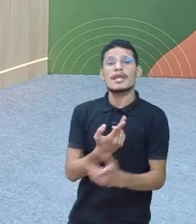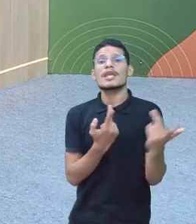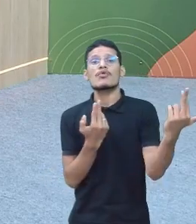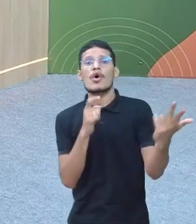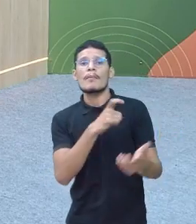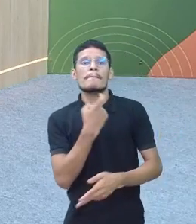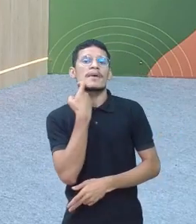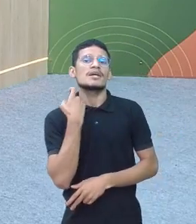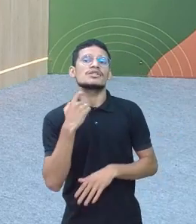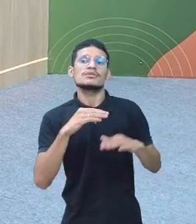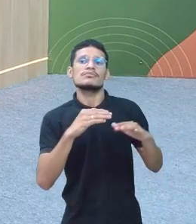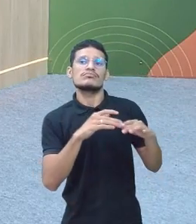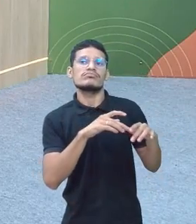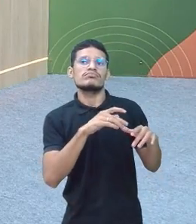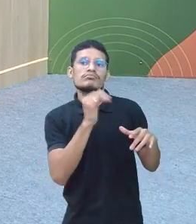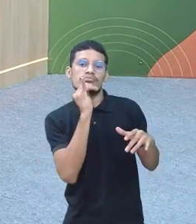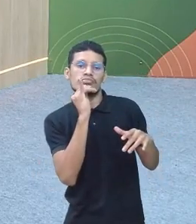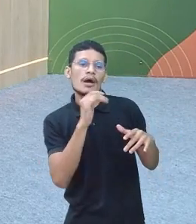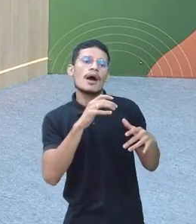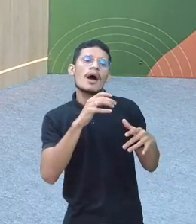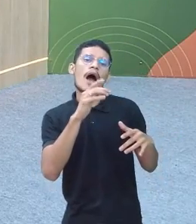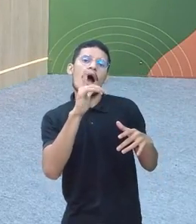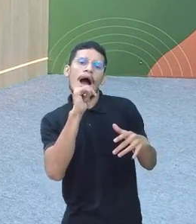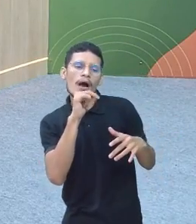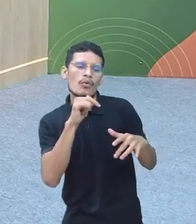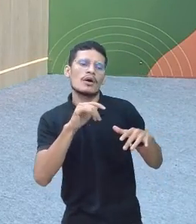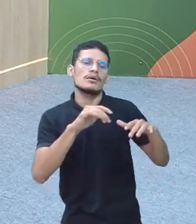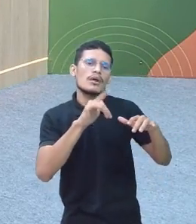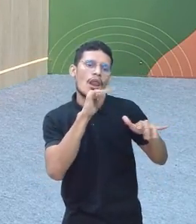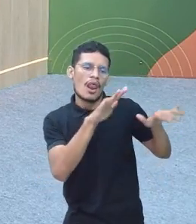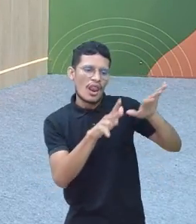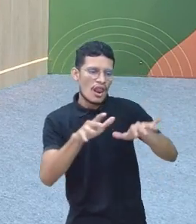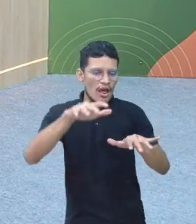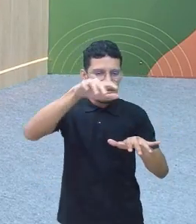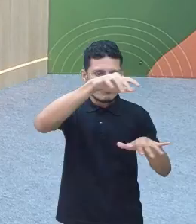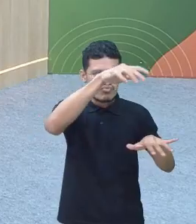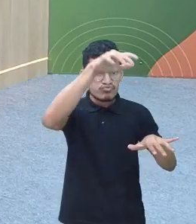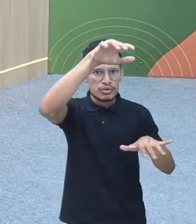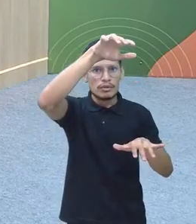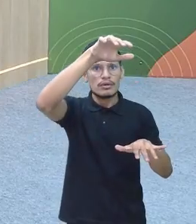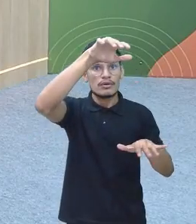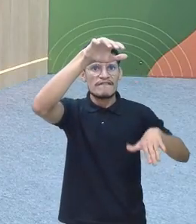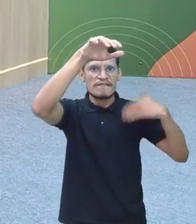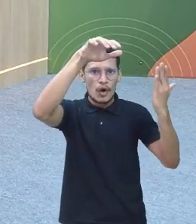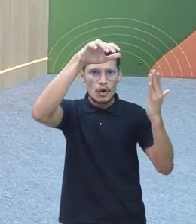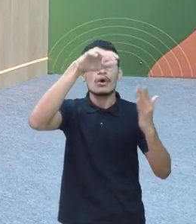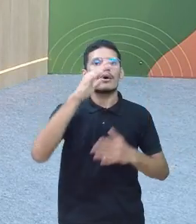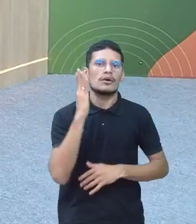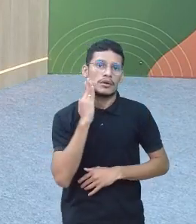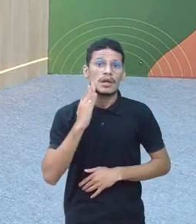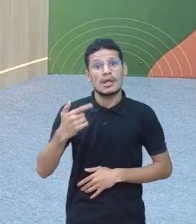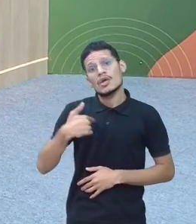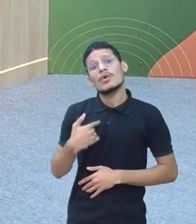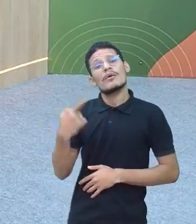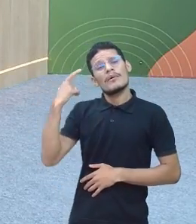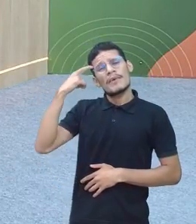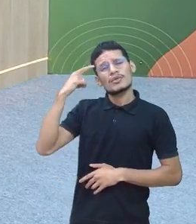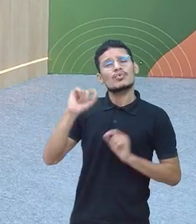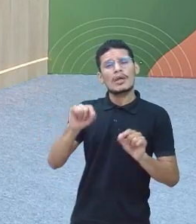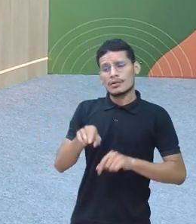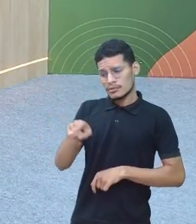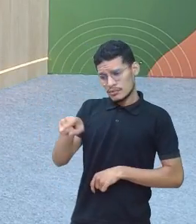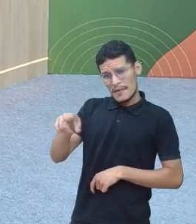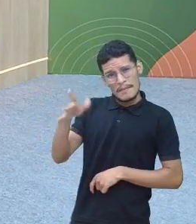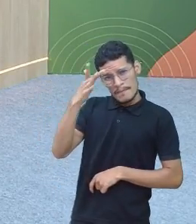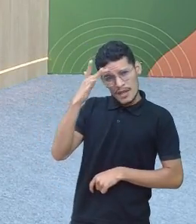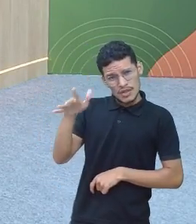essa comparação, já que um peixe não pode viver fora d'água, então eu estabeleço que a pessoa estava completamente desorientada, estava